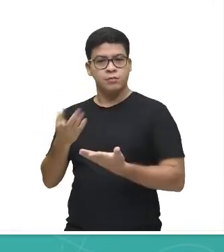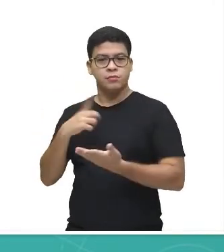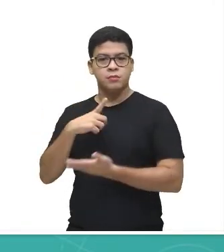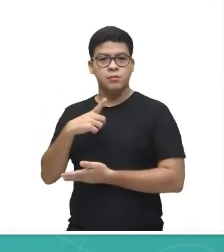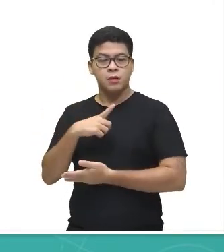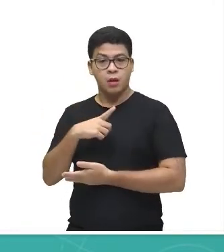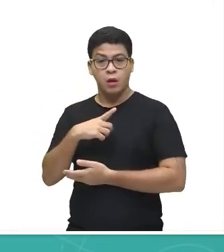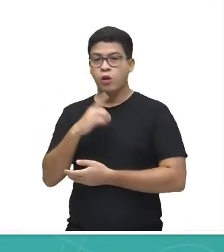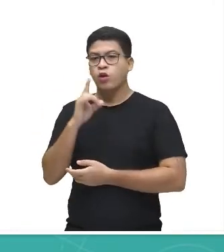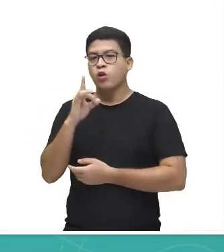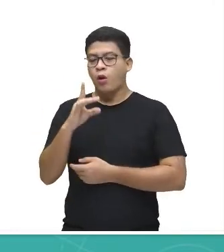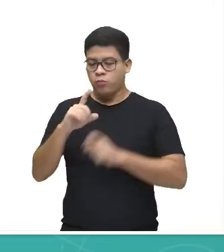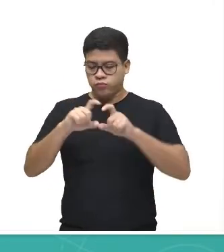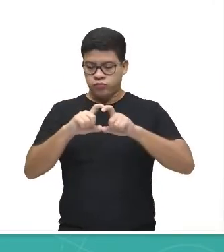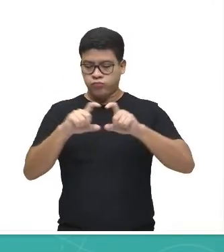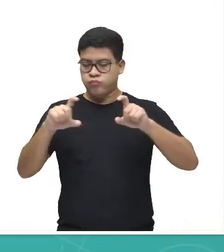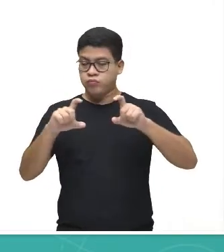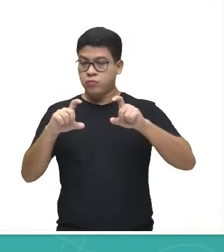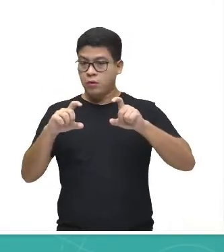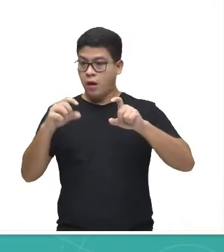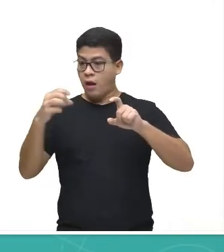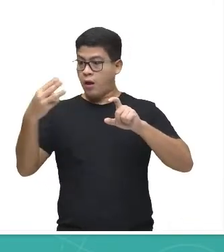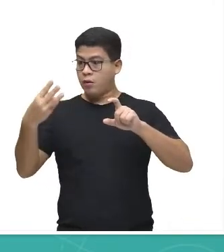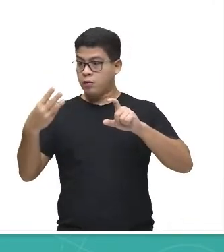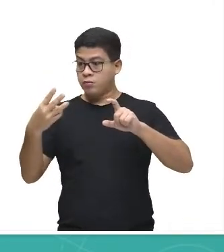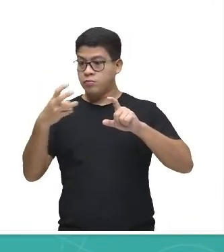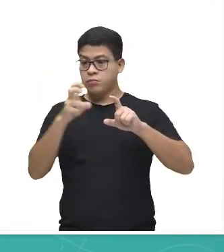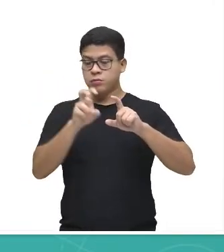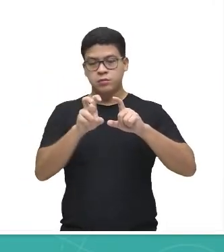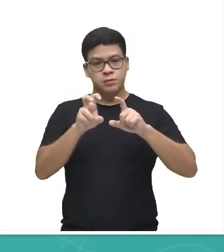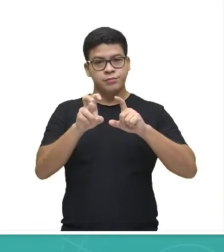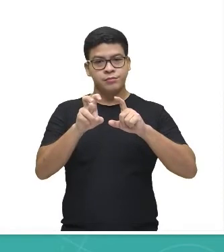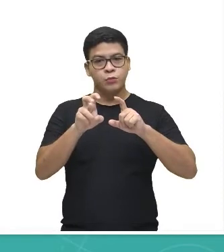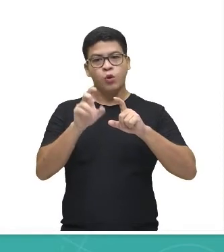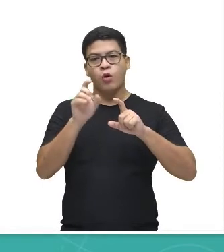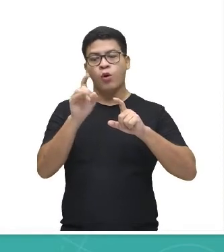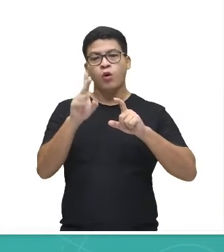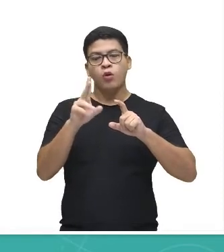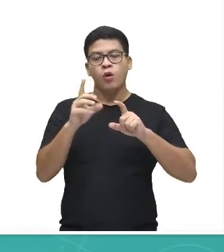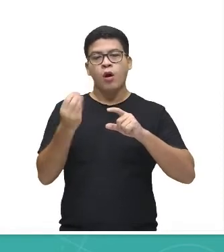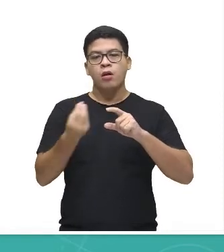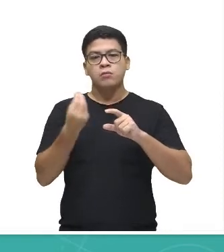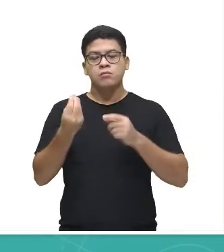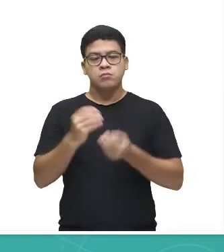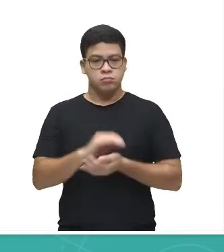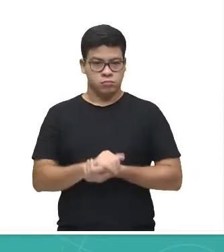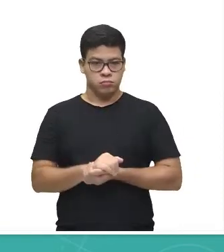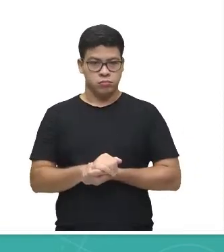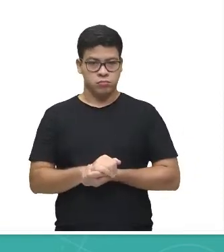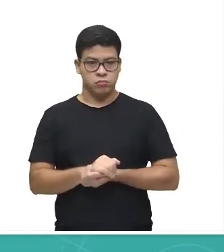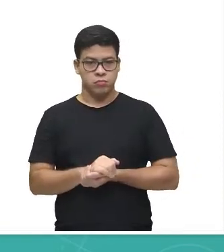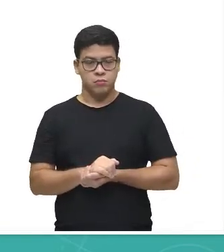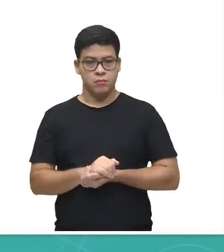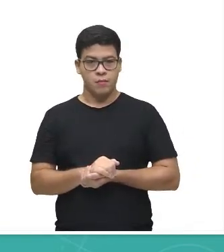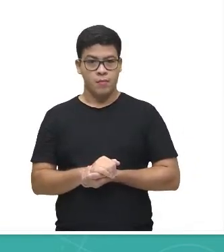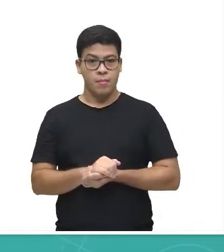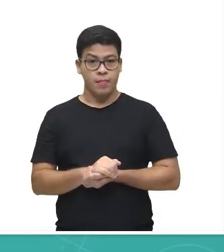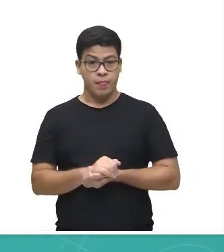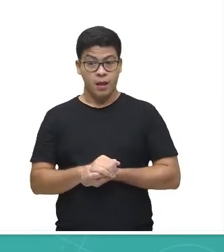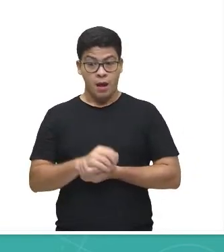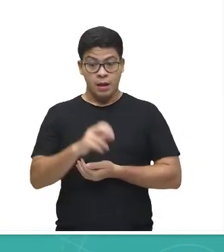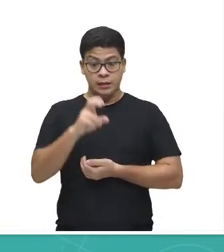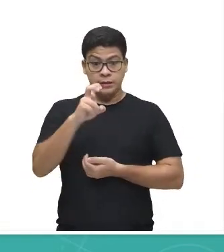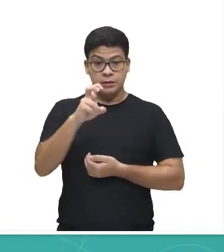só tem unidade e dezena. Então percebam que o 53, ele nada mais é do que